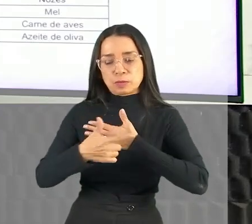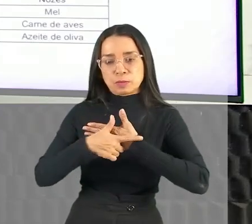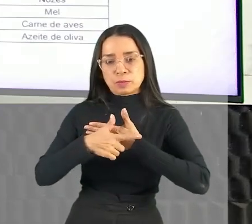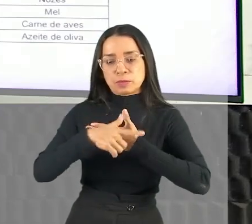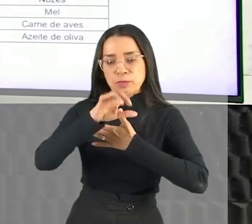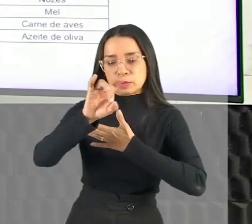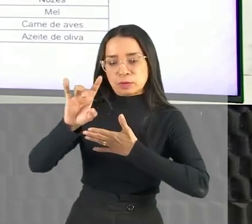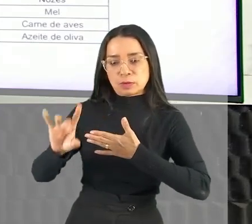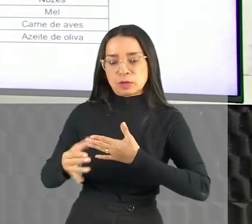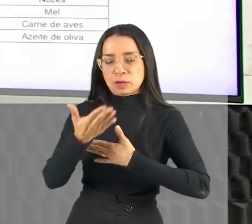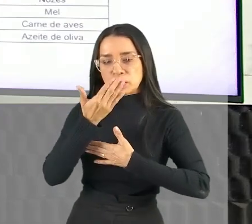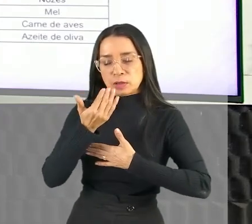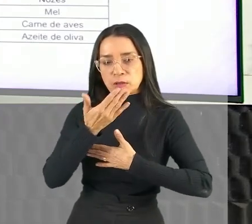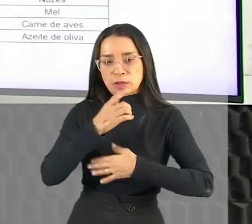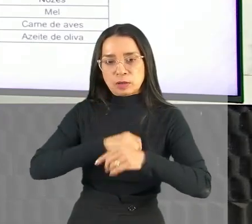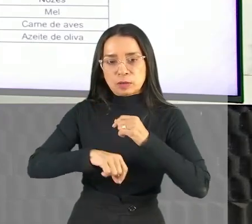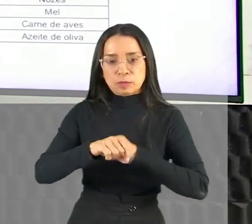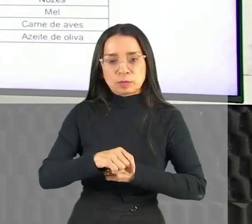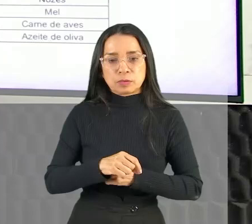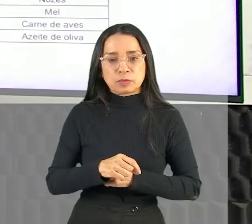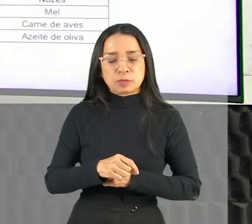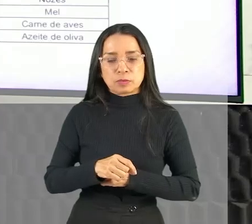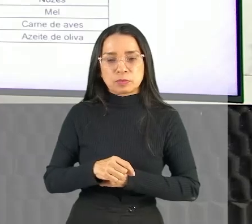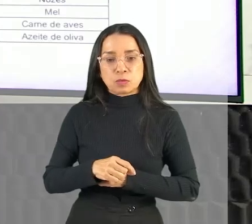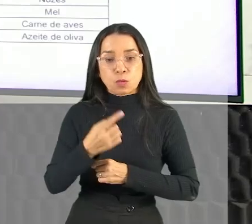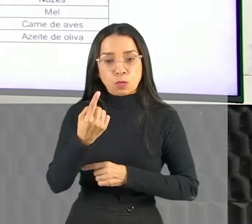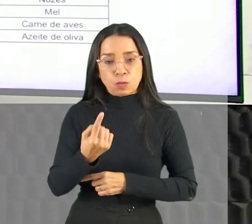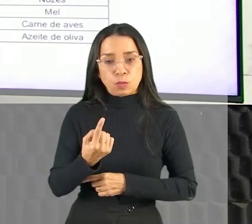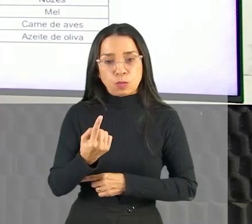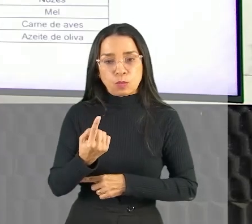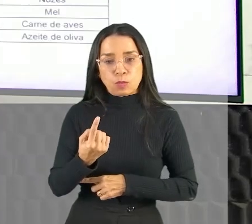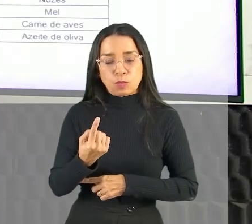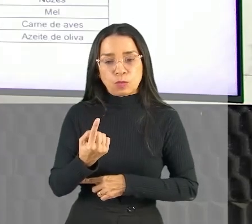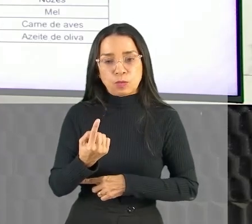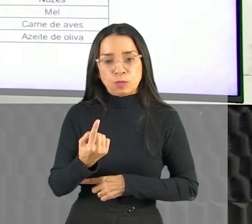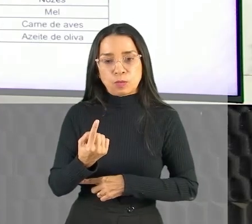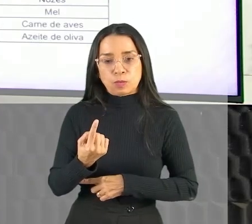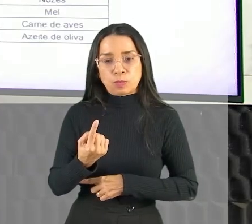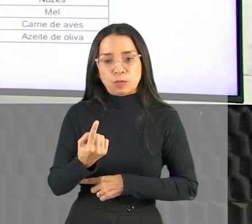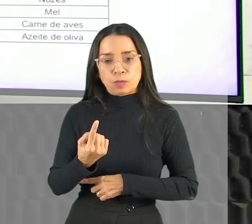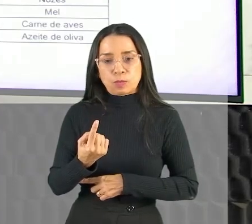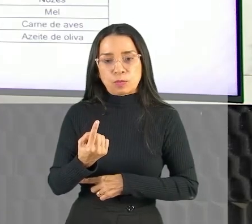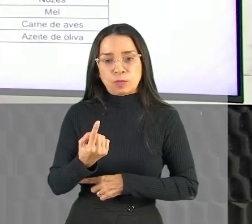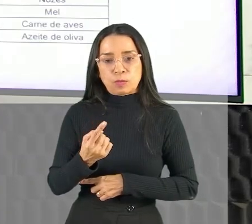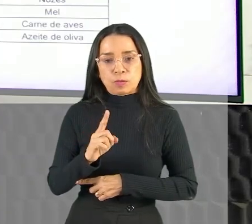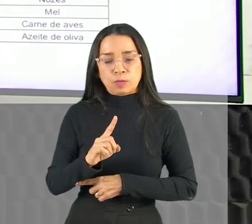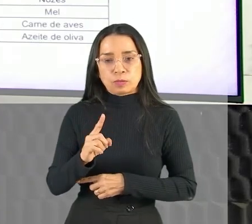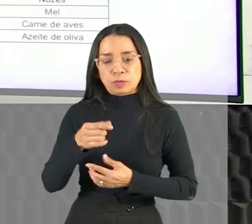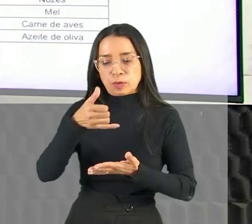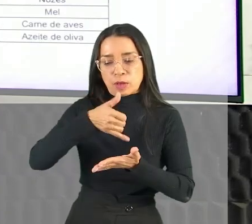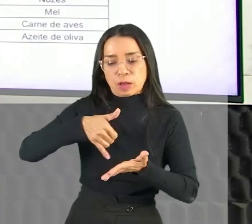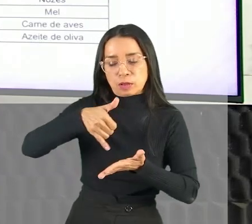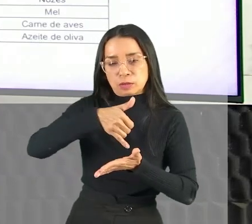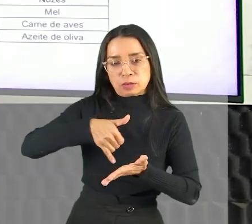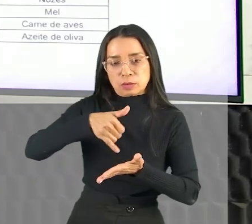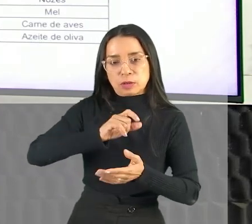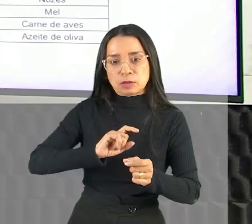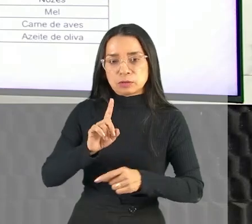alimento? A dieta 1, carboidrato, azeite de oliva? Não, gente, azeite de oliva